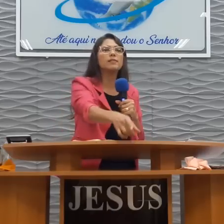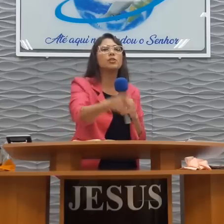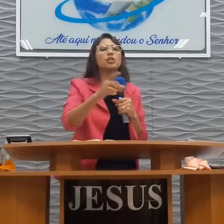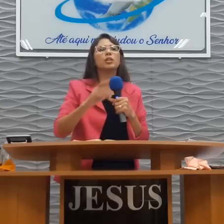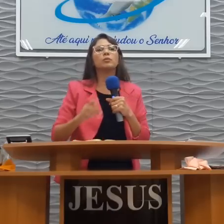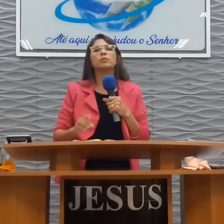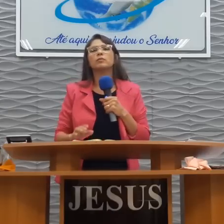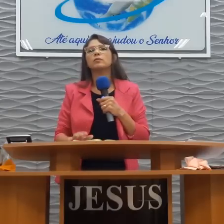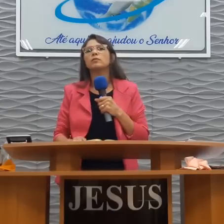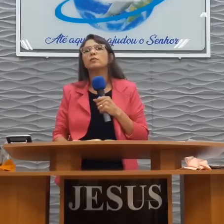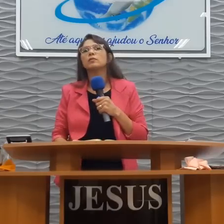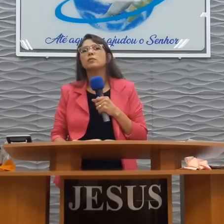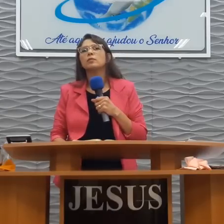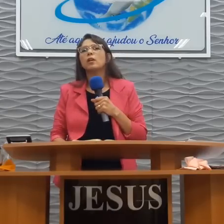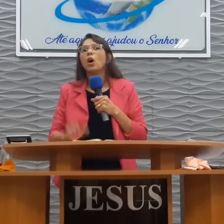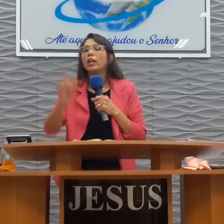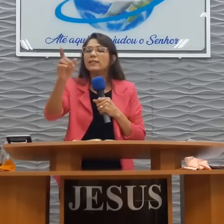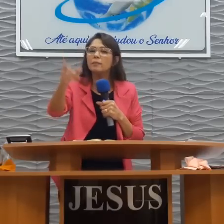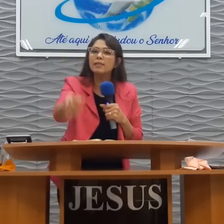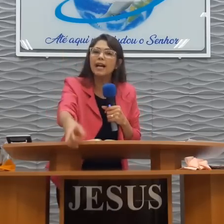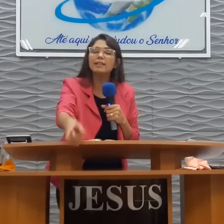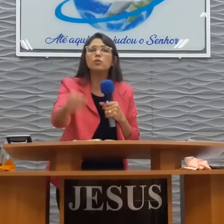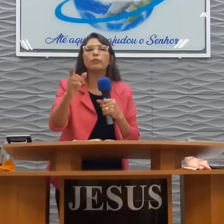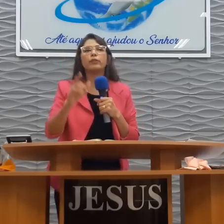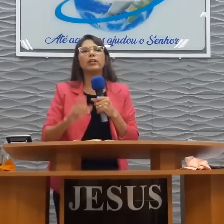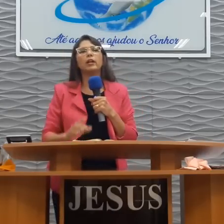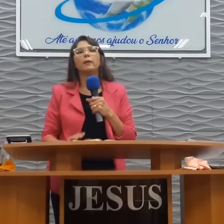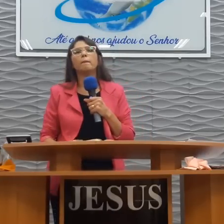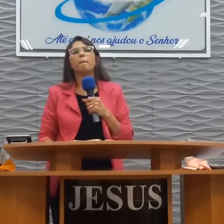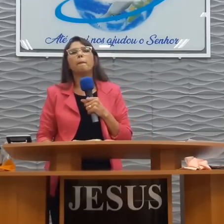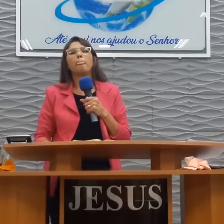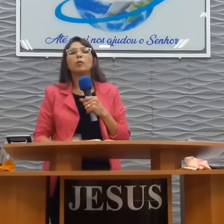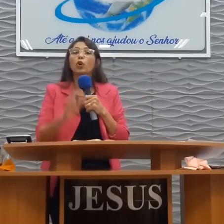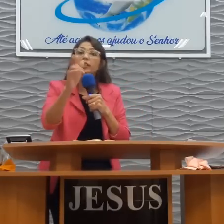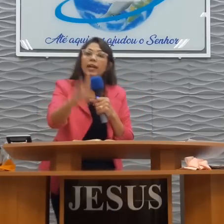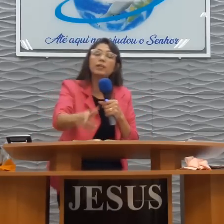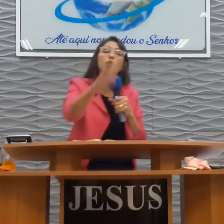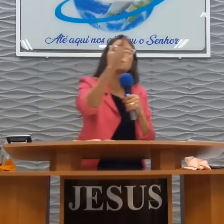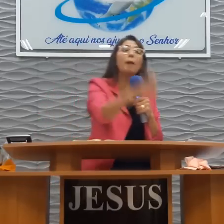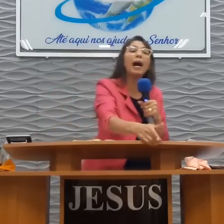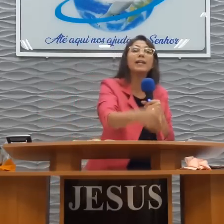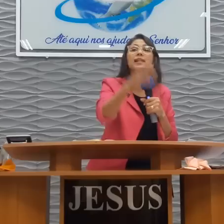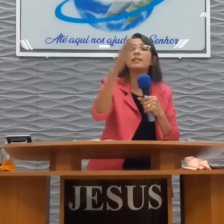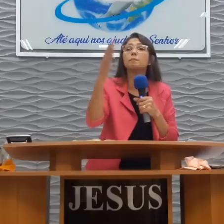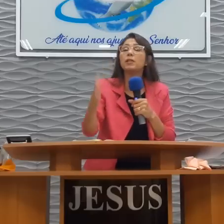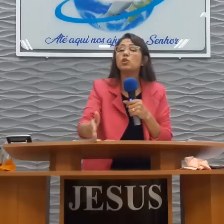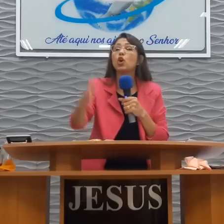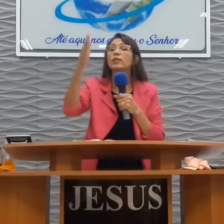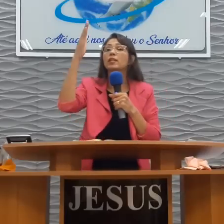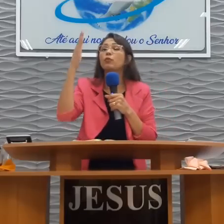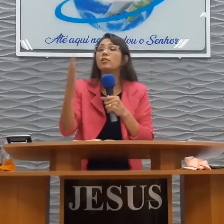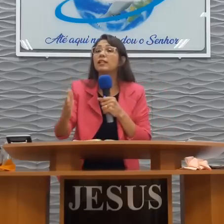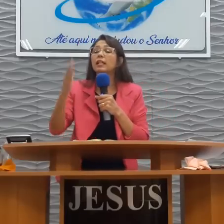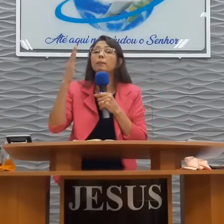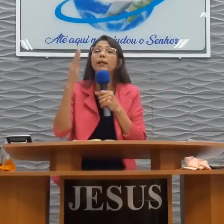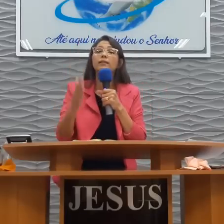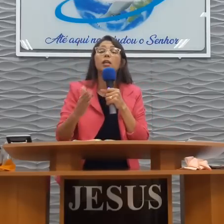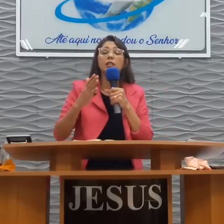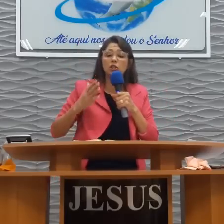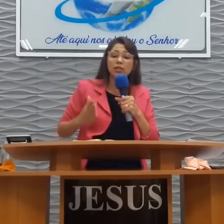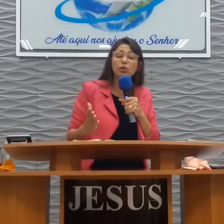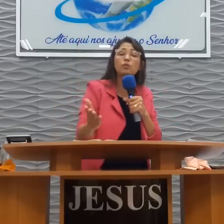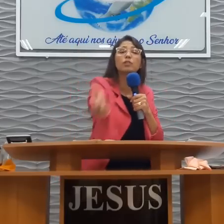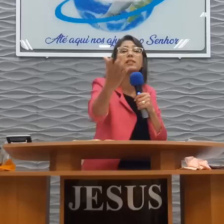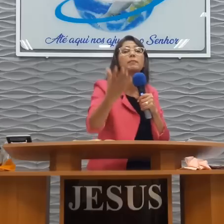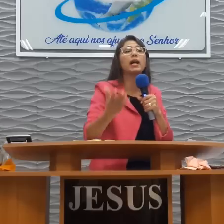Olha o que ele anda assistindo. Olha as amizades da sua filha. Conheça os pais das pessoas que você tem